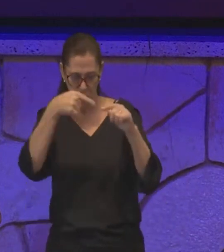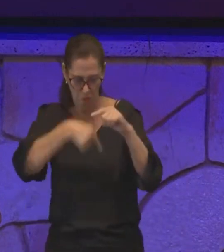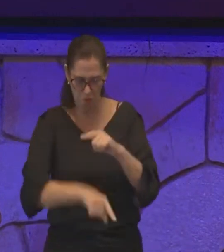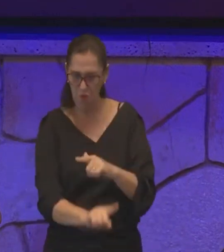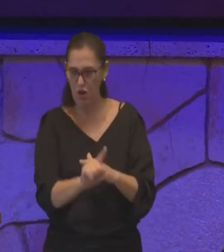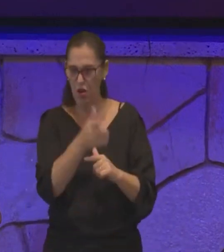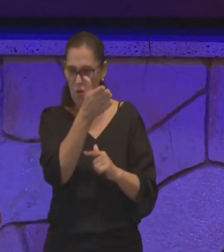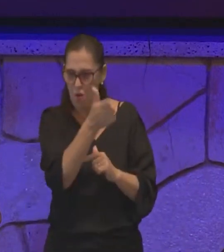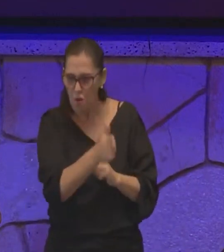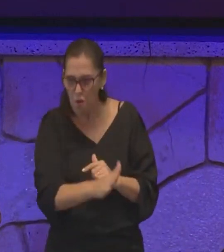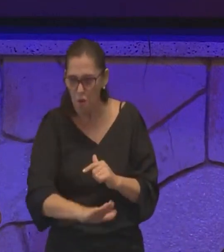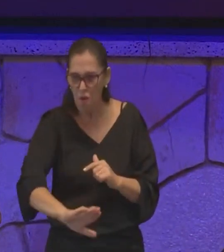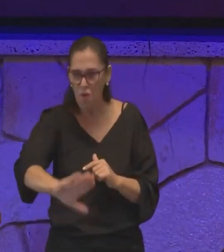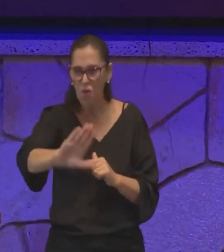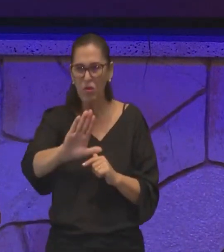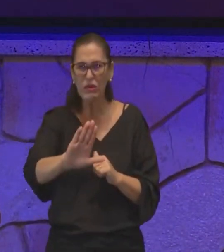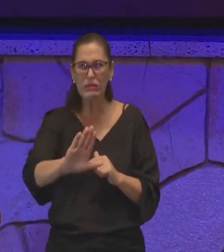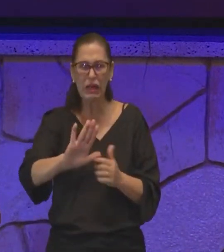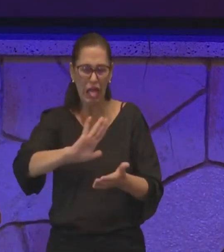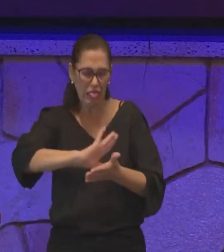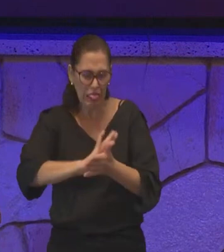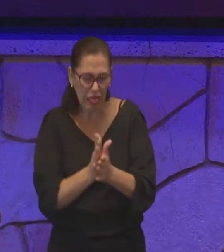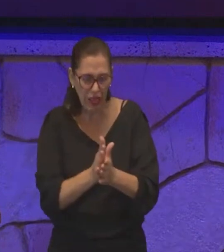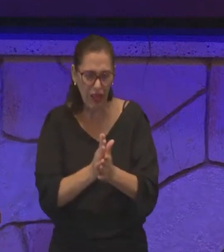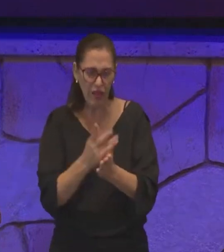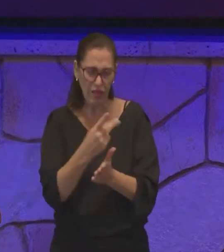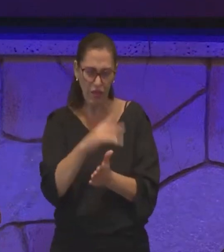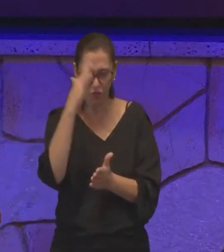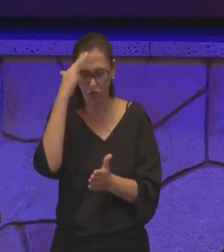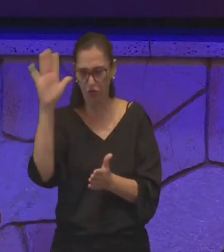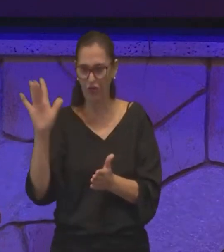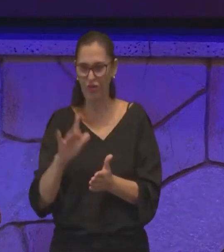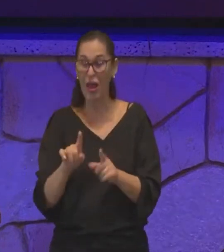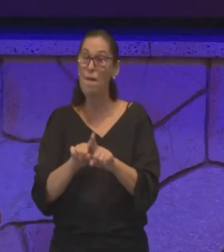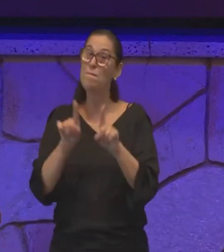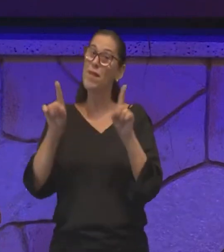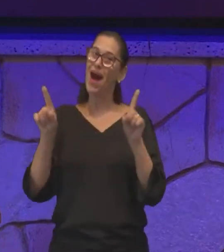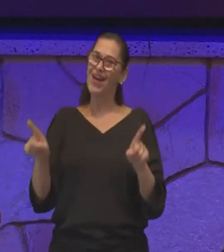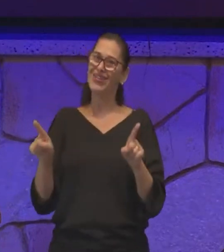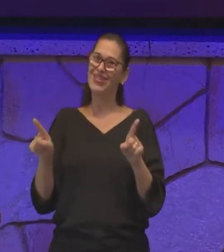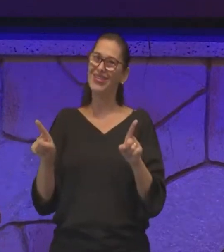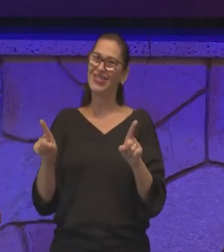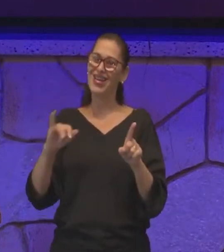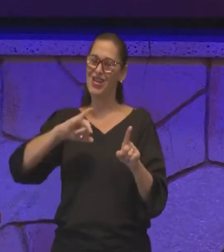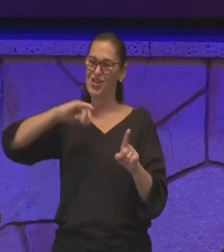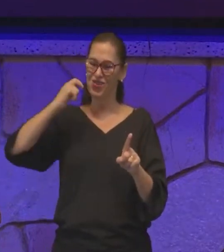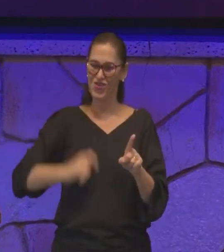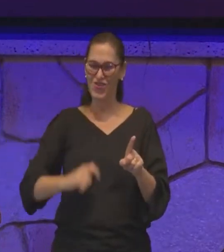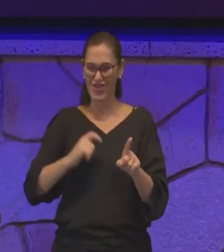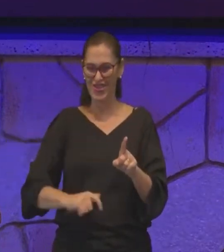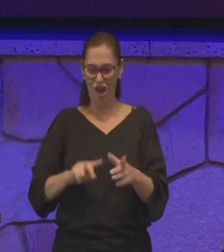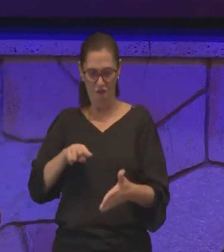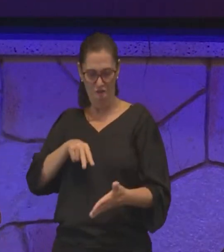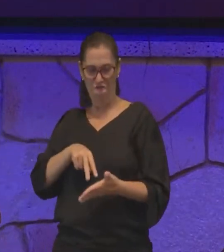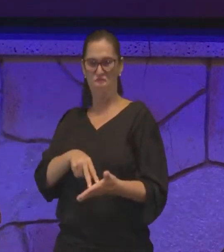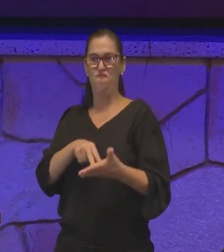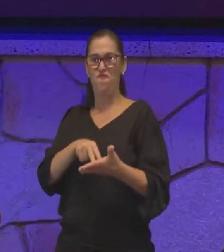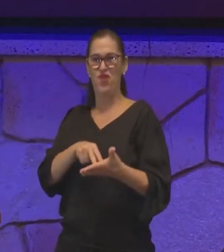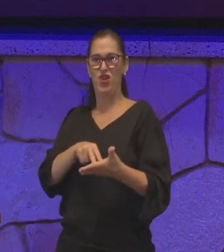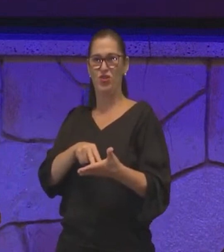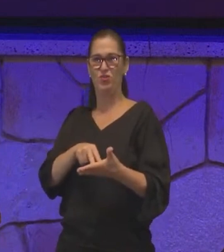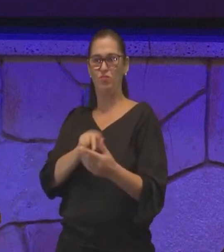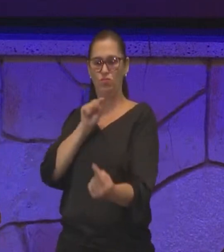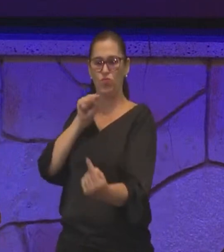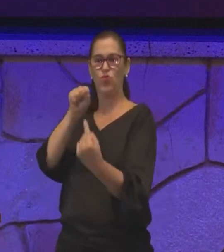numa cova, tentando destruir os seus sonhos. Mas José está firme no